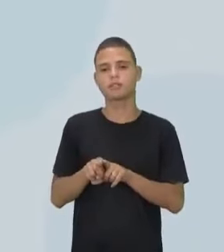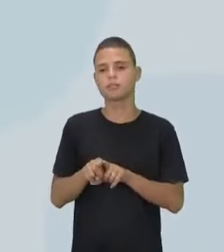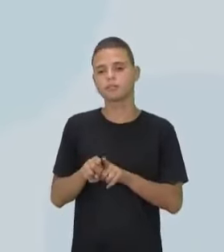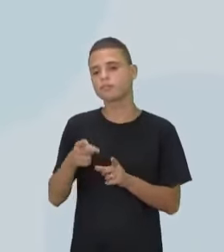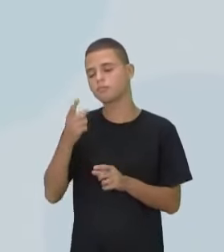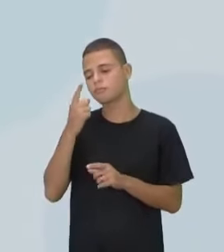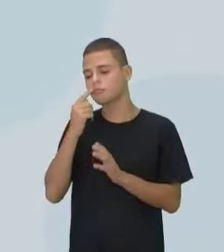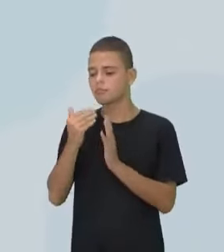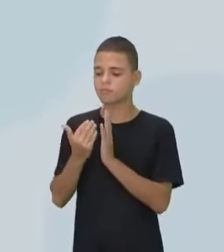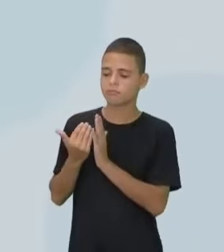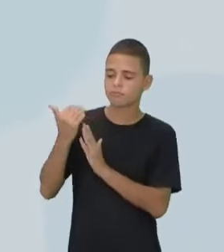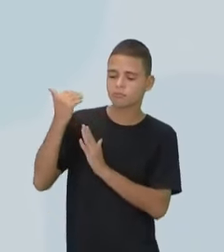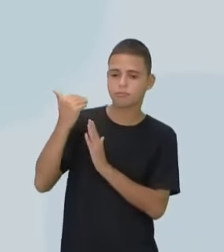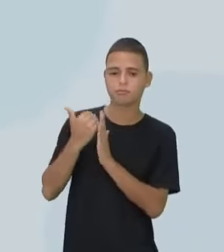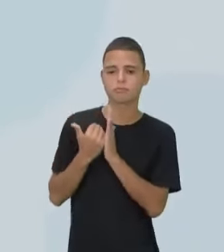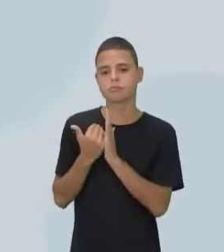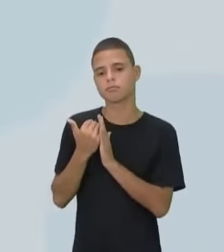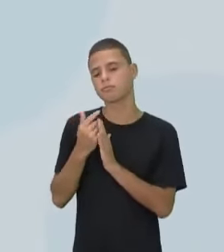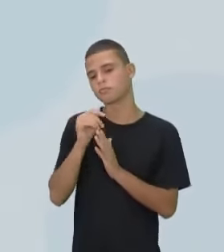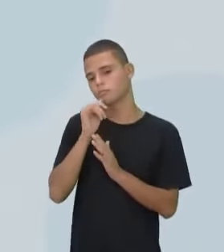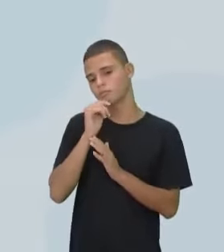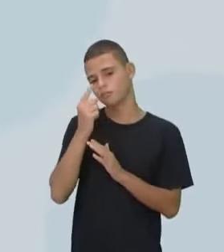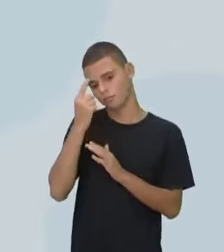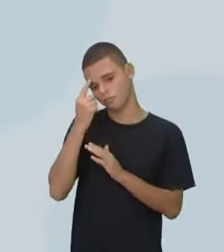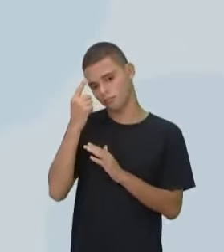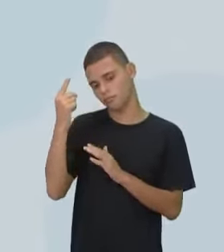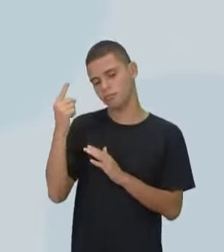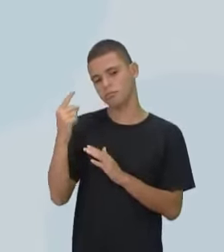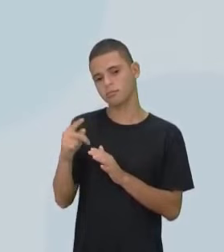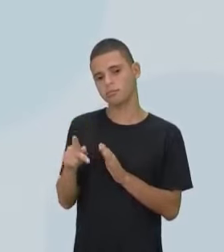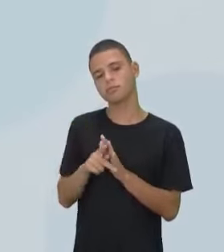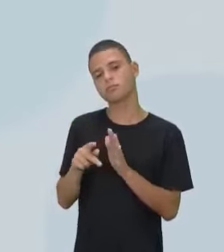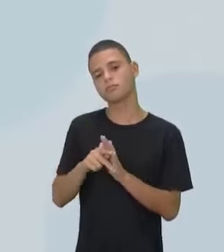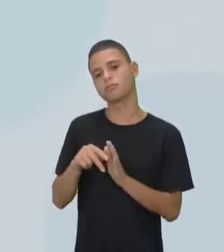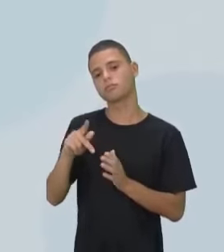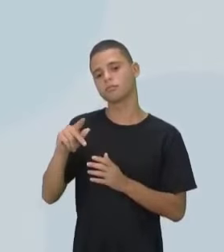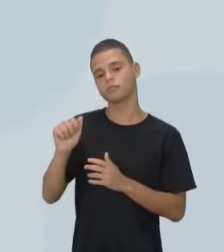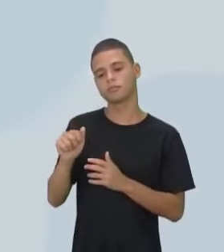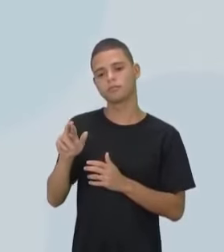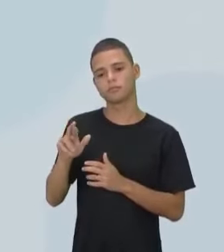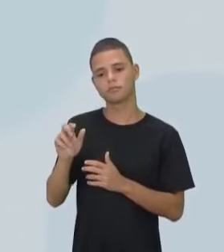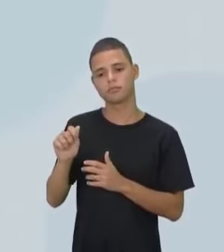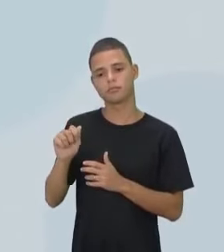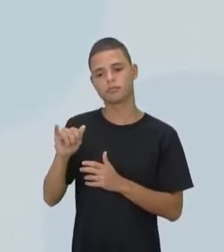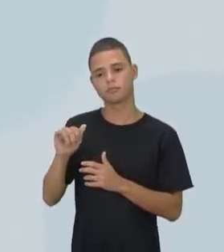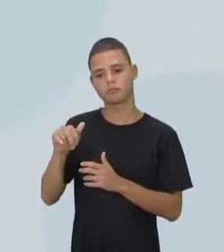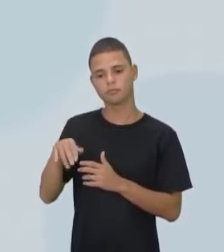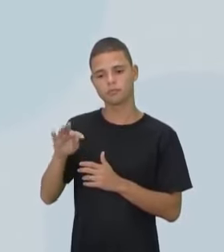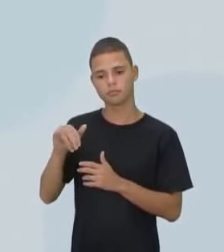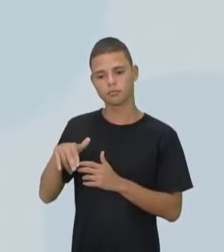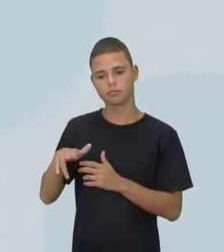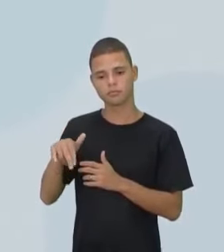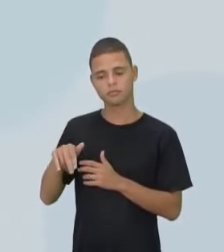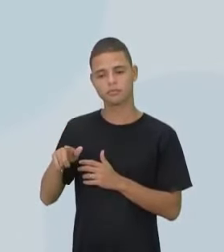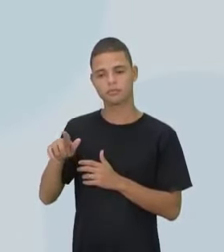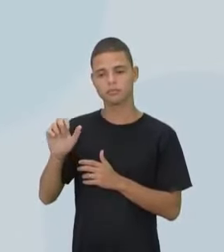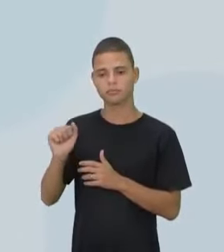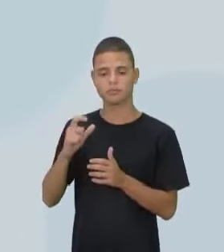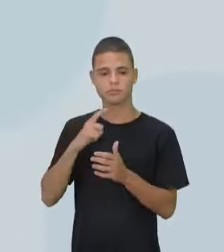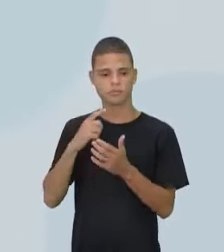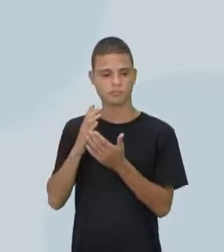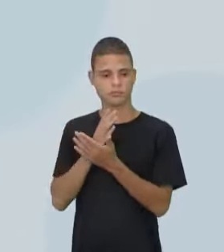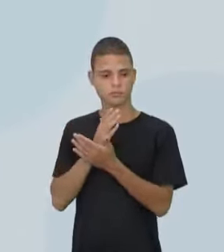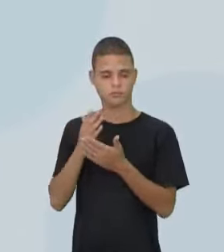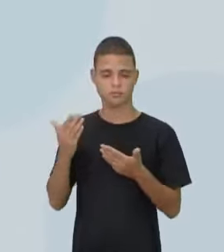vazão, né? Se a gente for pensar lá na represa de Paraitinga, né, você tem represas